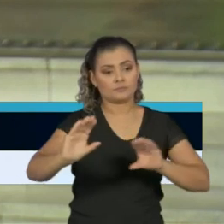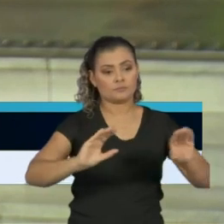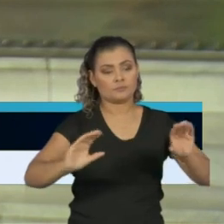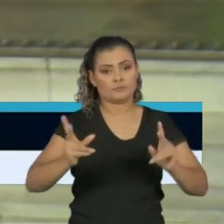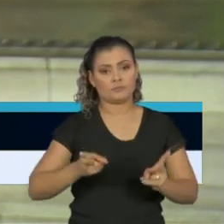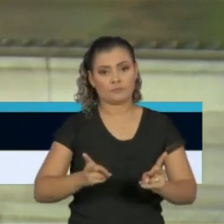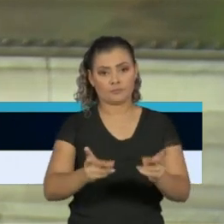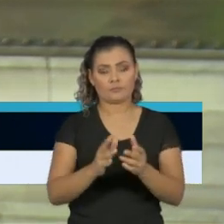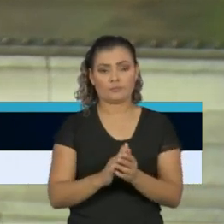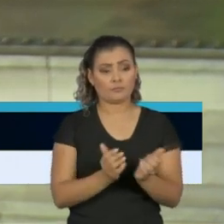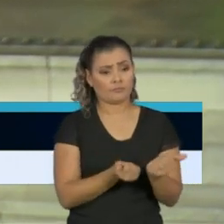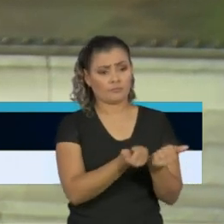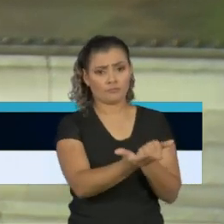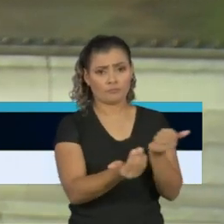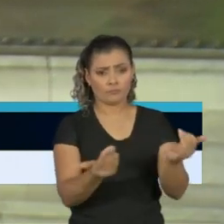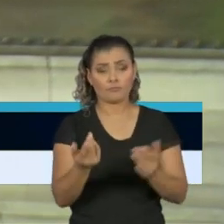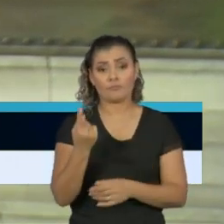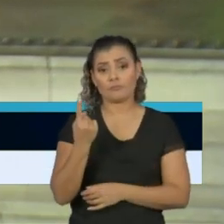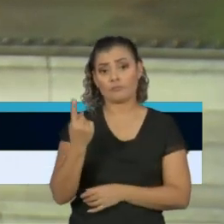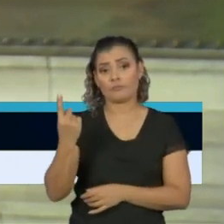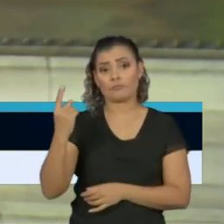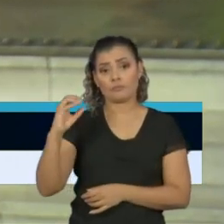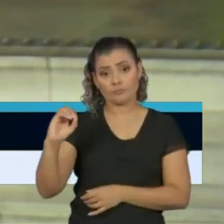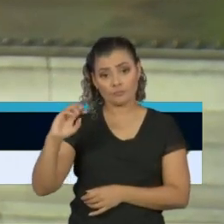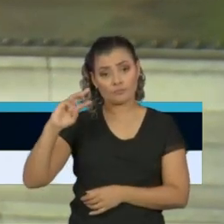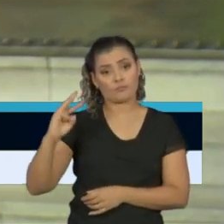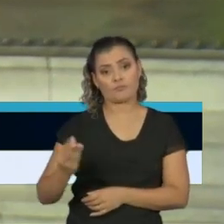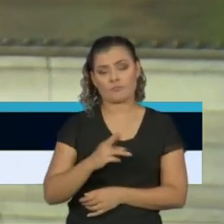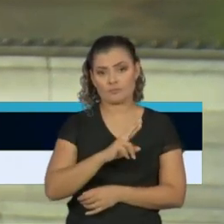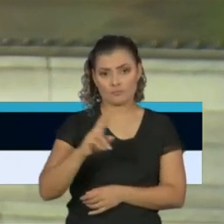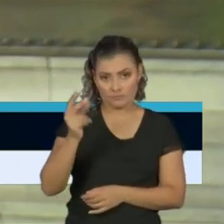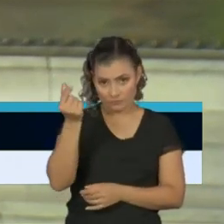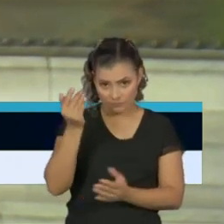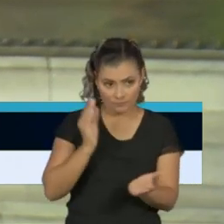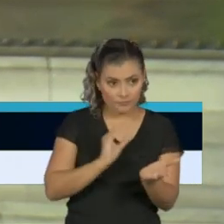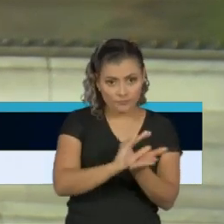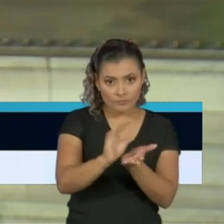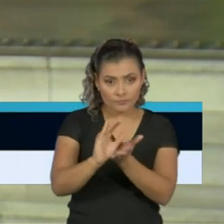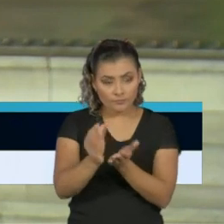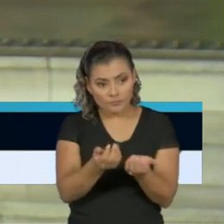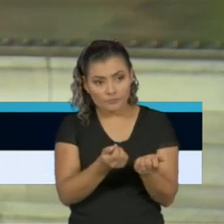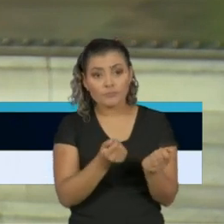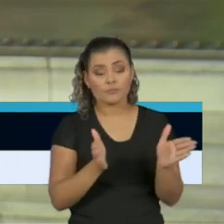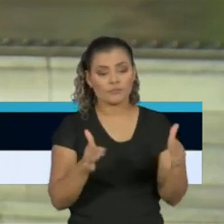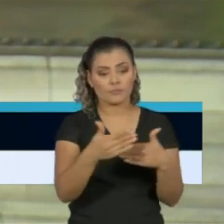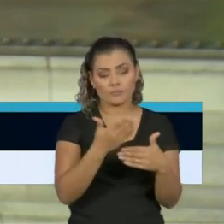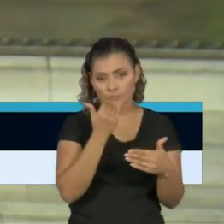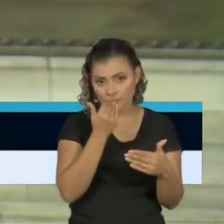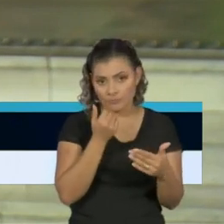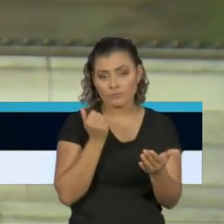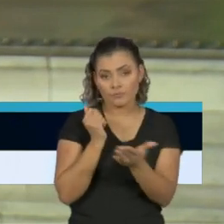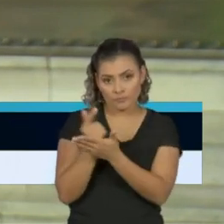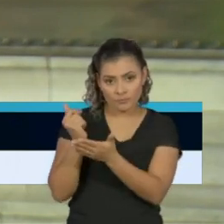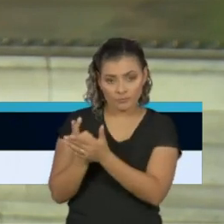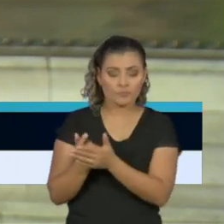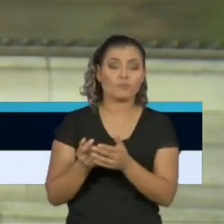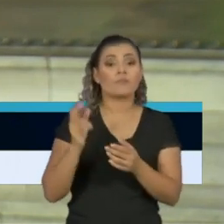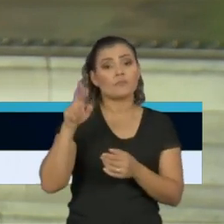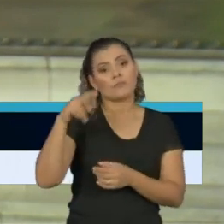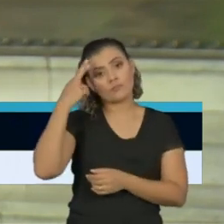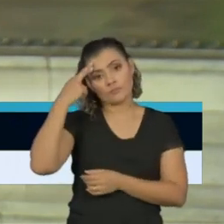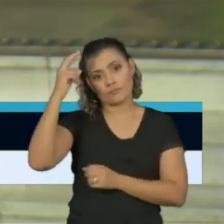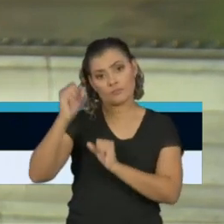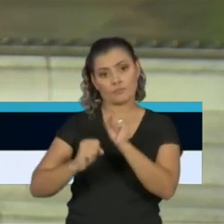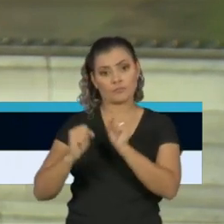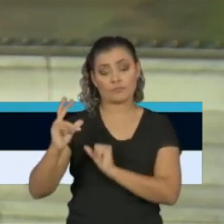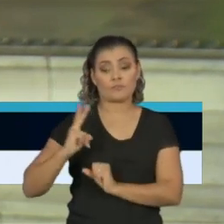Repito, este investimento de 110 milhões de reais está sendo feito por empresários que